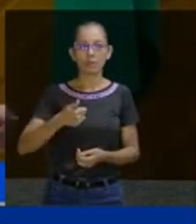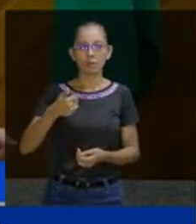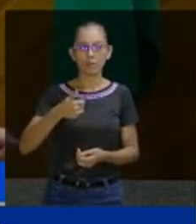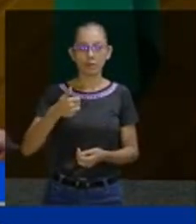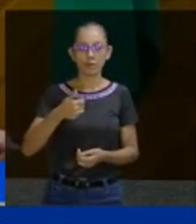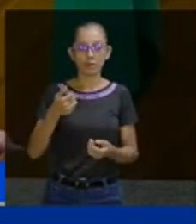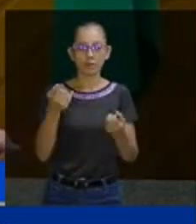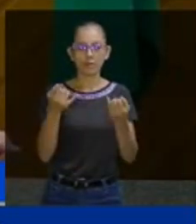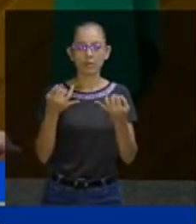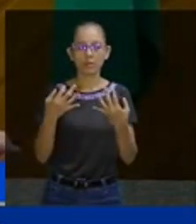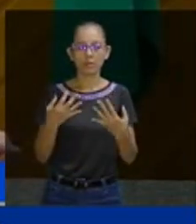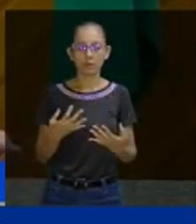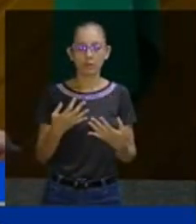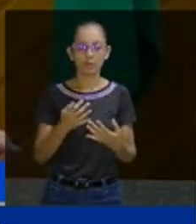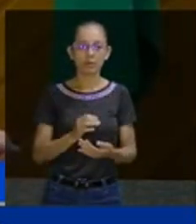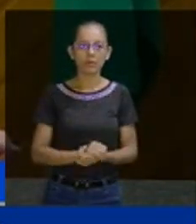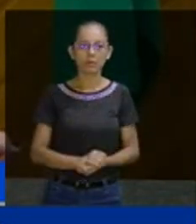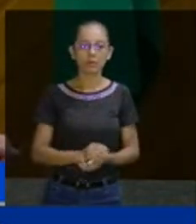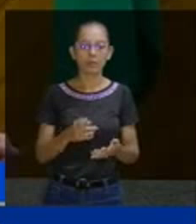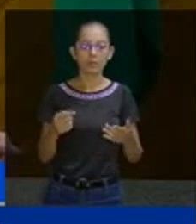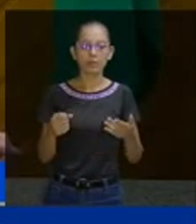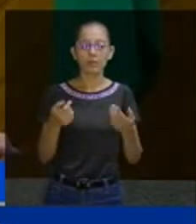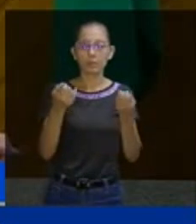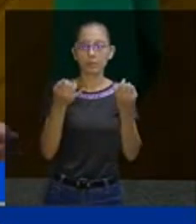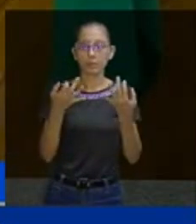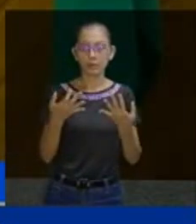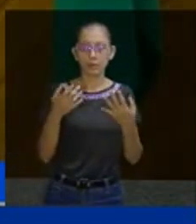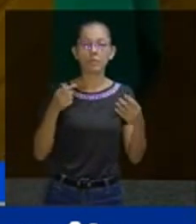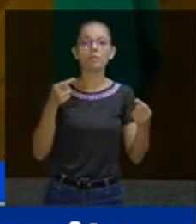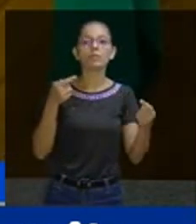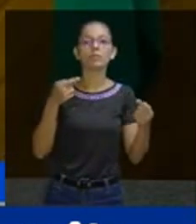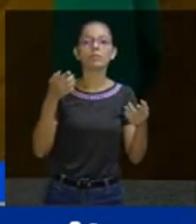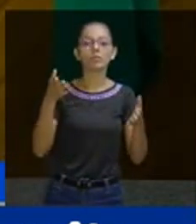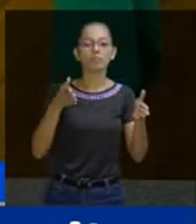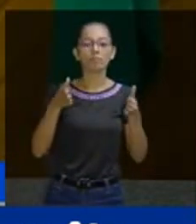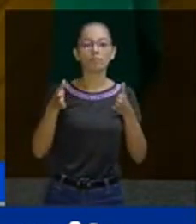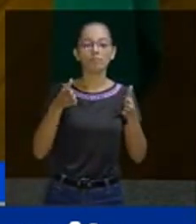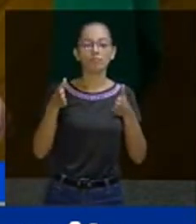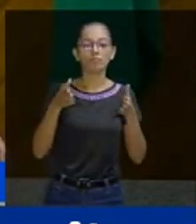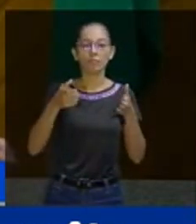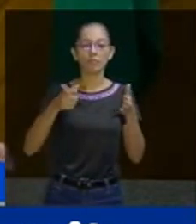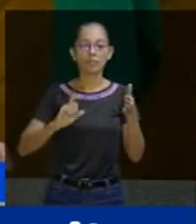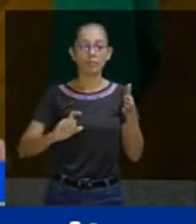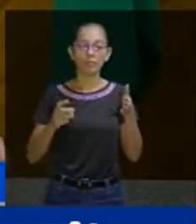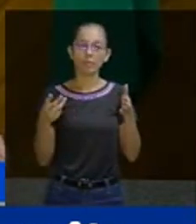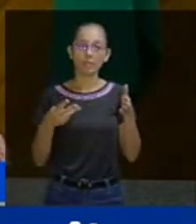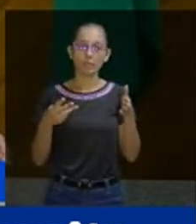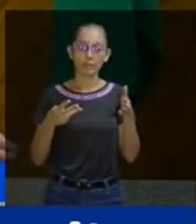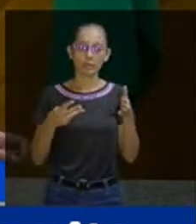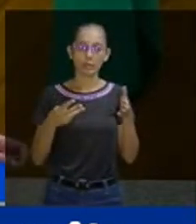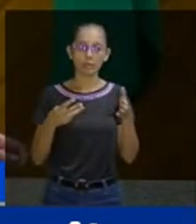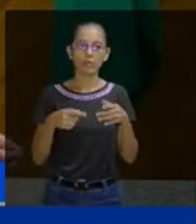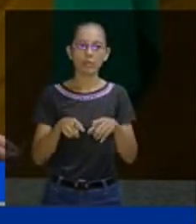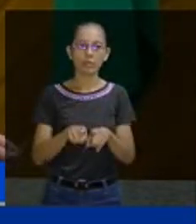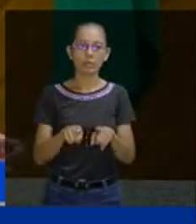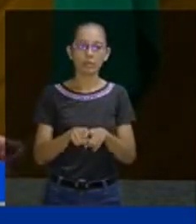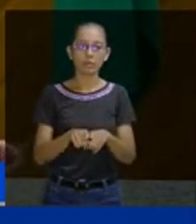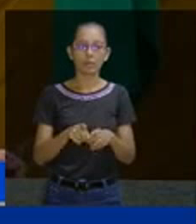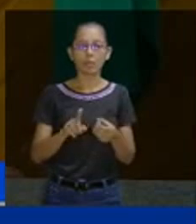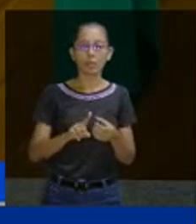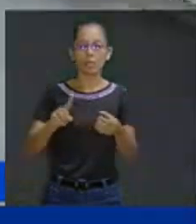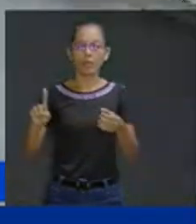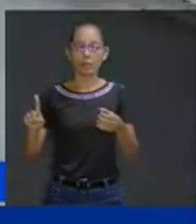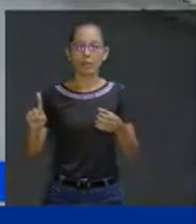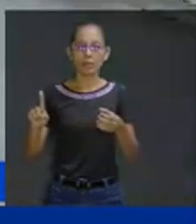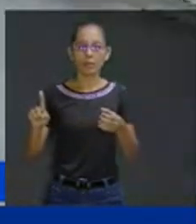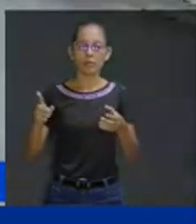Cavalcante. Possibilita o cômputo do tempo de afastamento e o parágrafo 3º que estabelece os marcos temporais necessários. Correto.